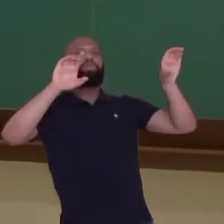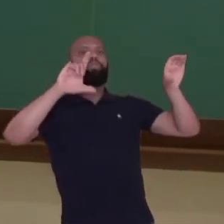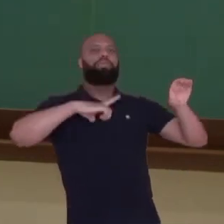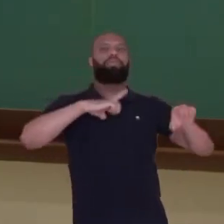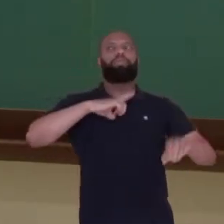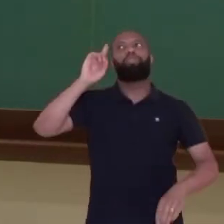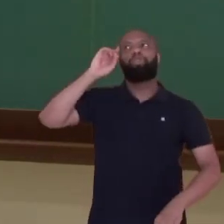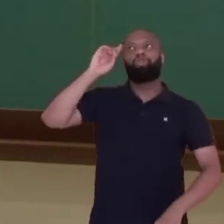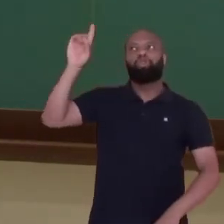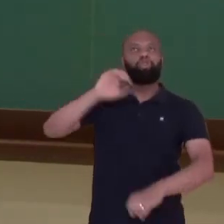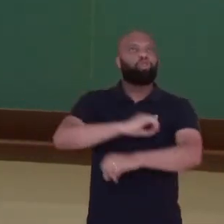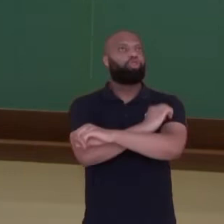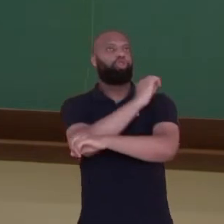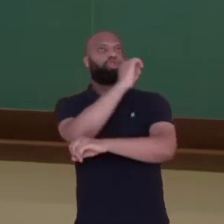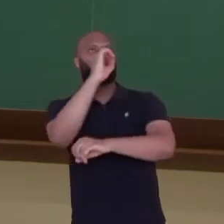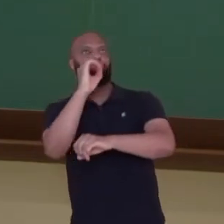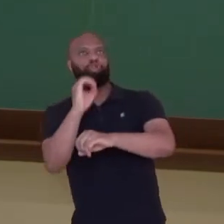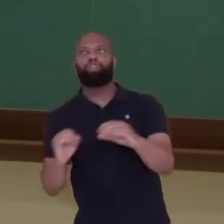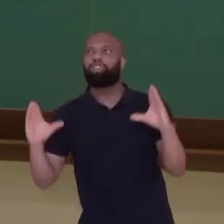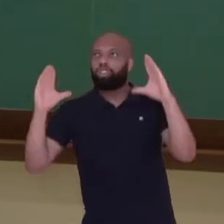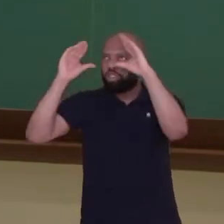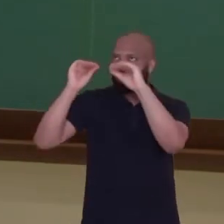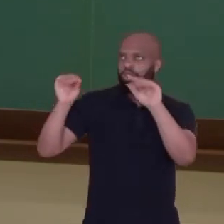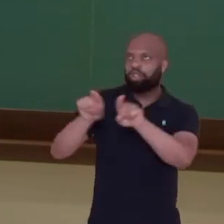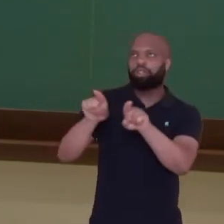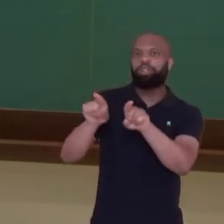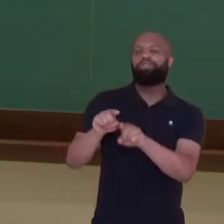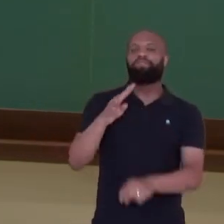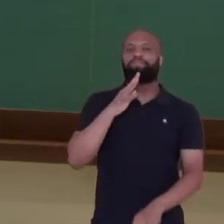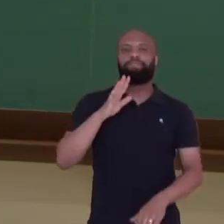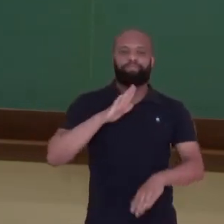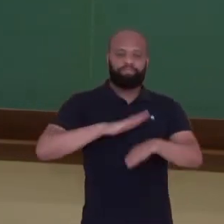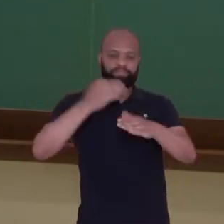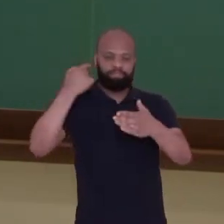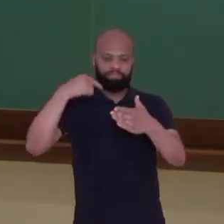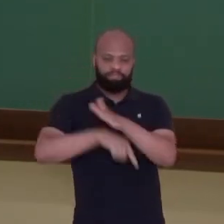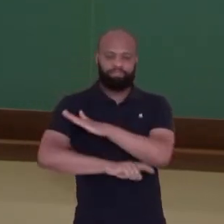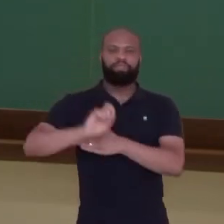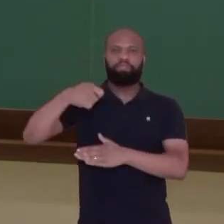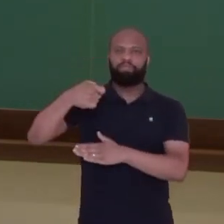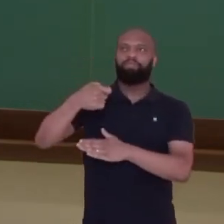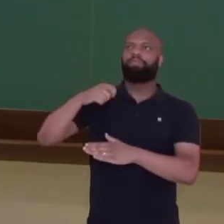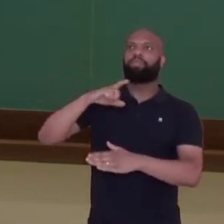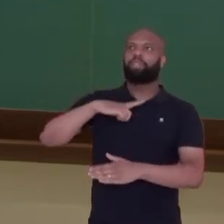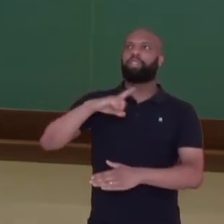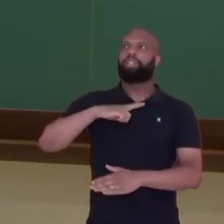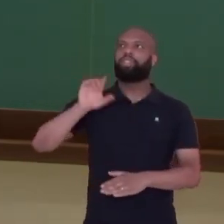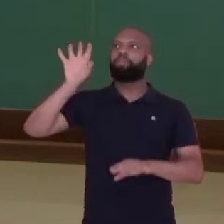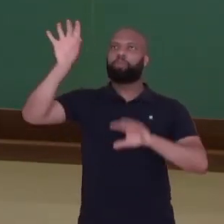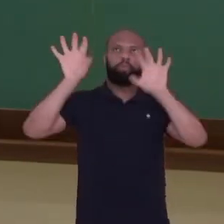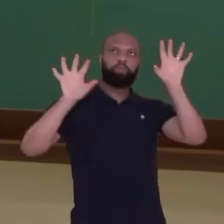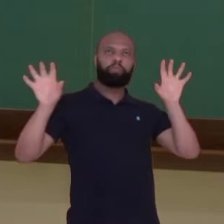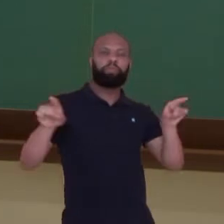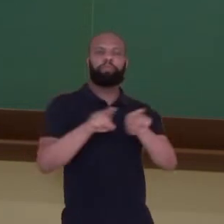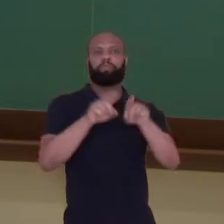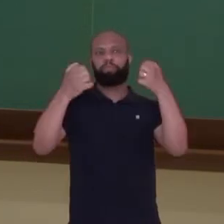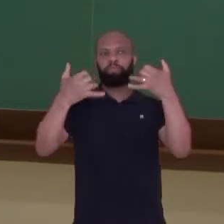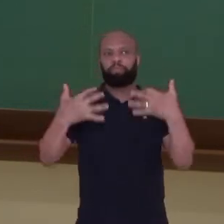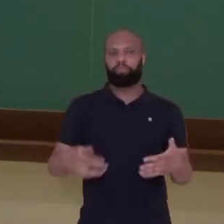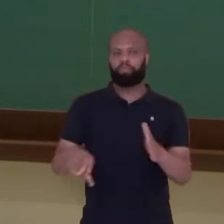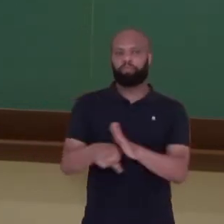diurno e noturno, ele conhece um pouco mais sobre esses astros e as explicações para